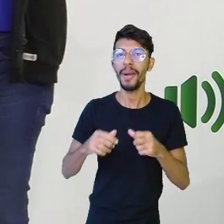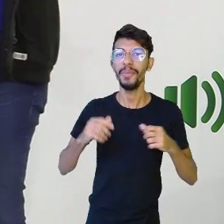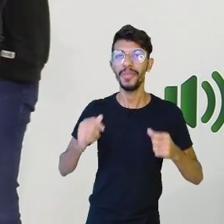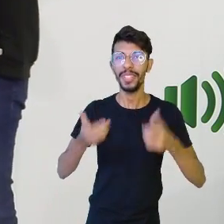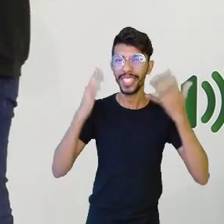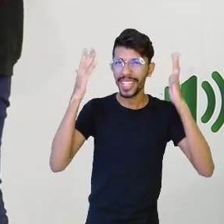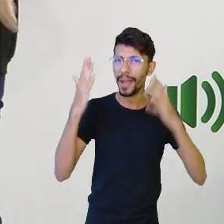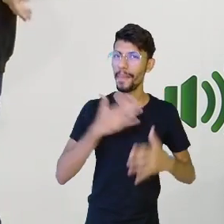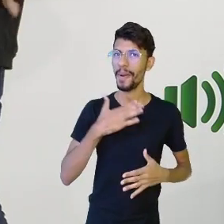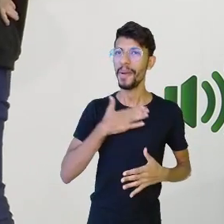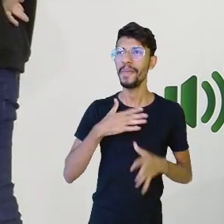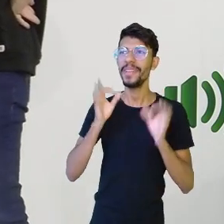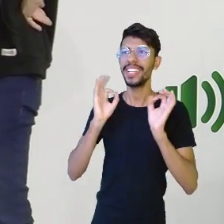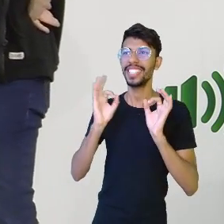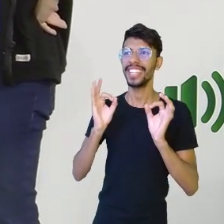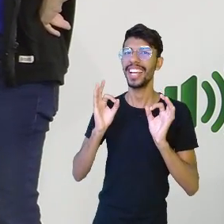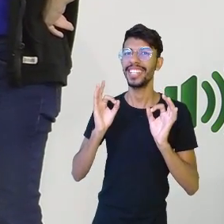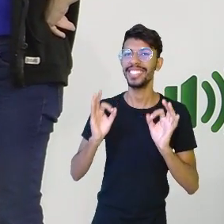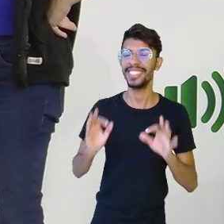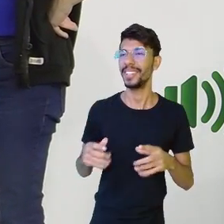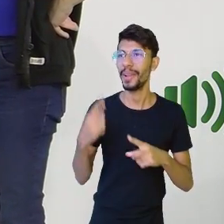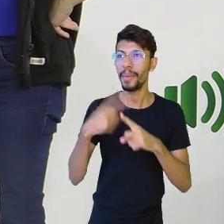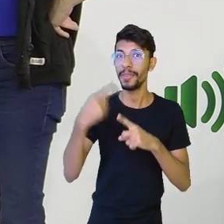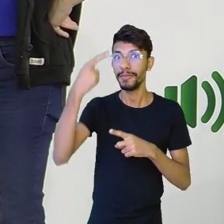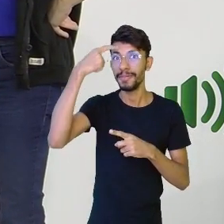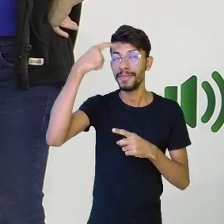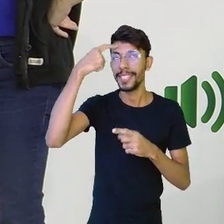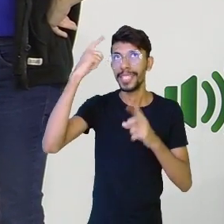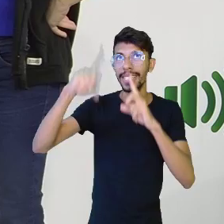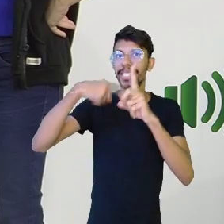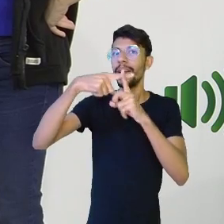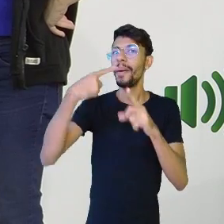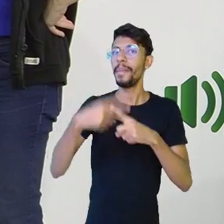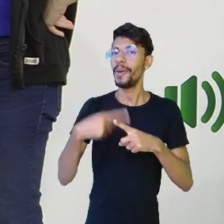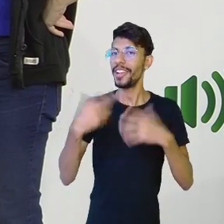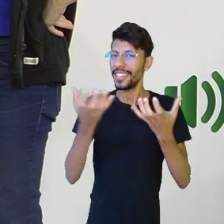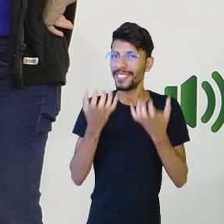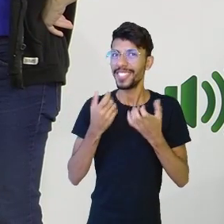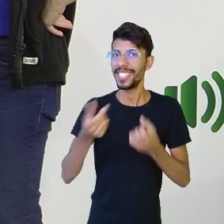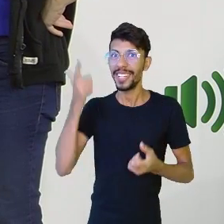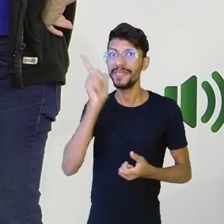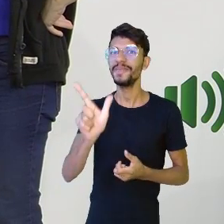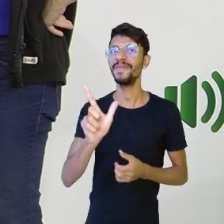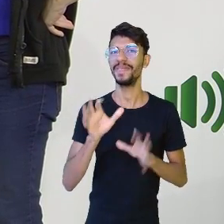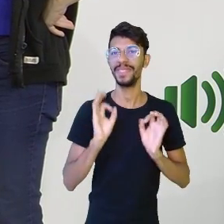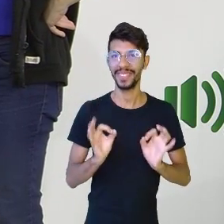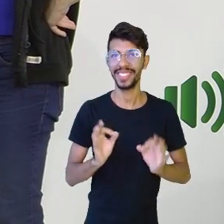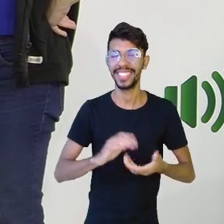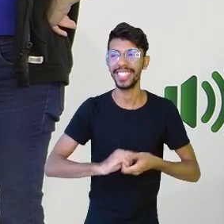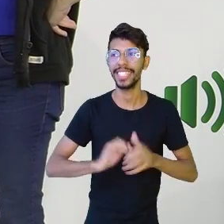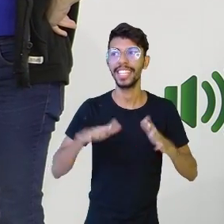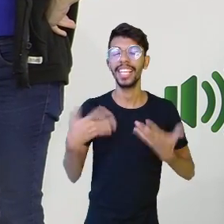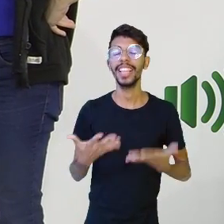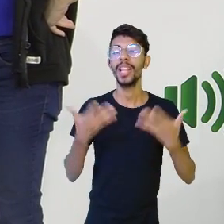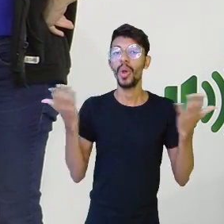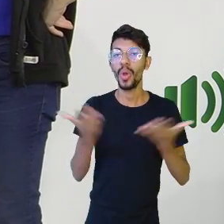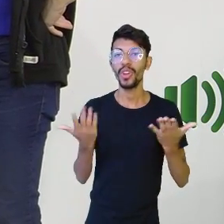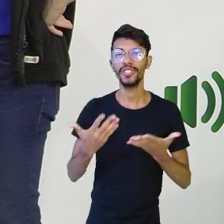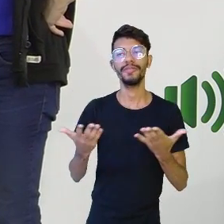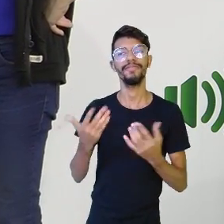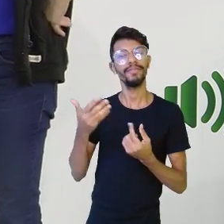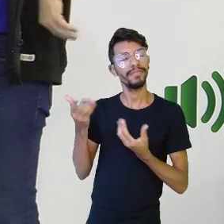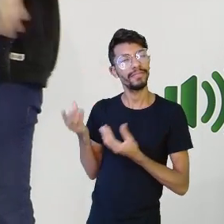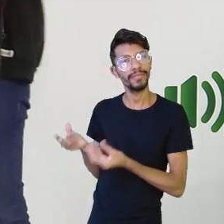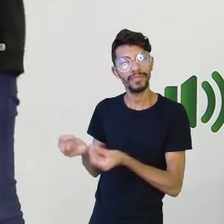vamos lá, porque pensamento positivo, porque eu quero ganhar. Então hoje eu trouxe aqui para mostrar para vocês coisas